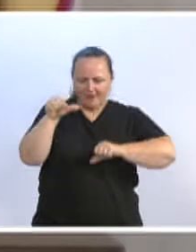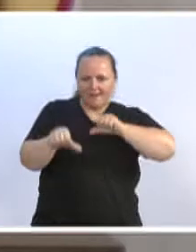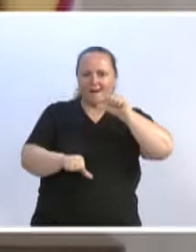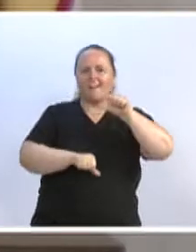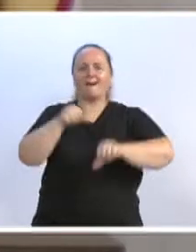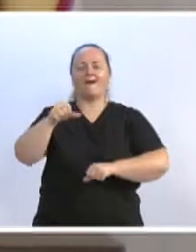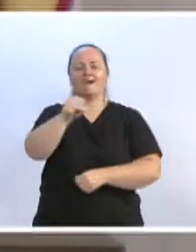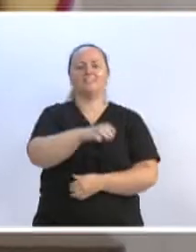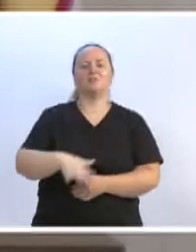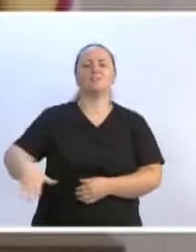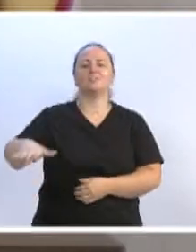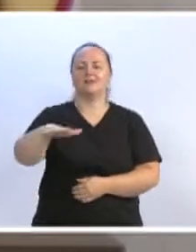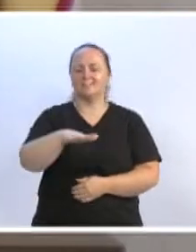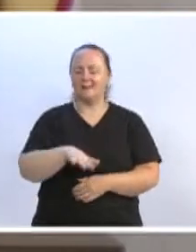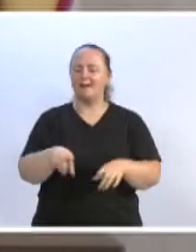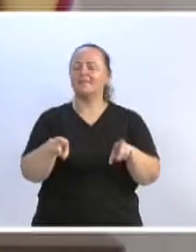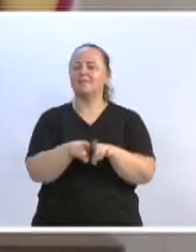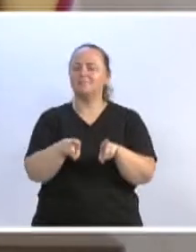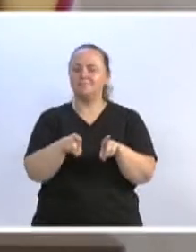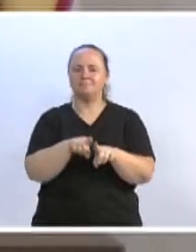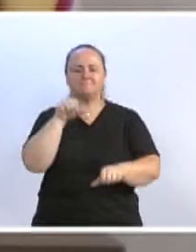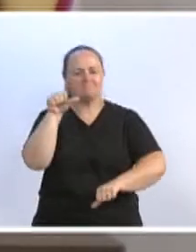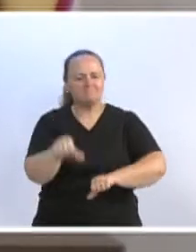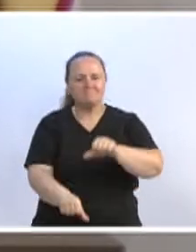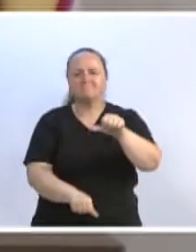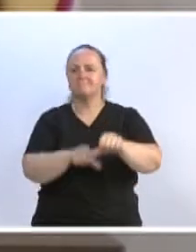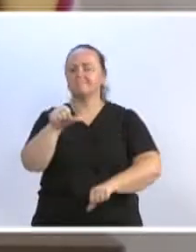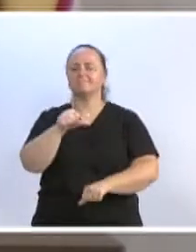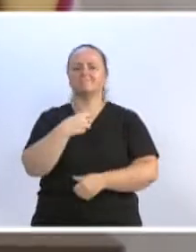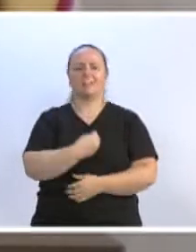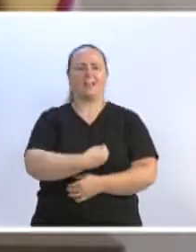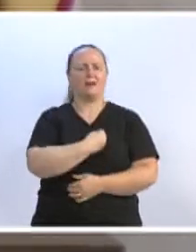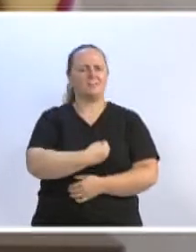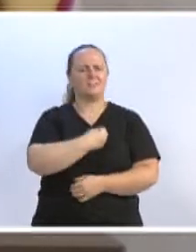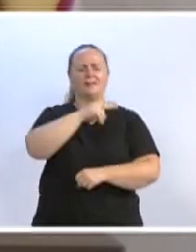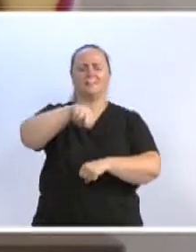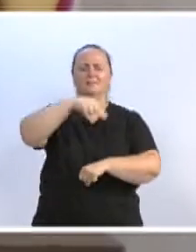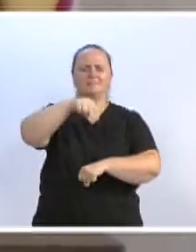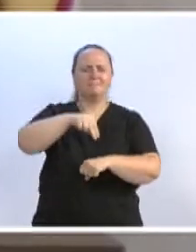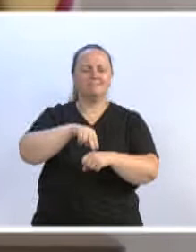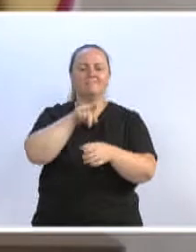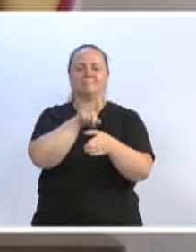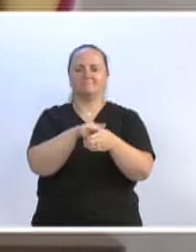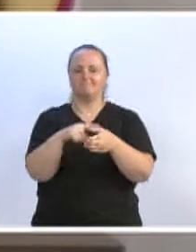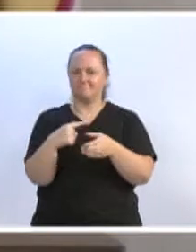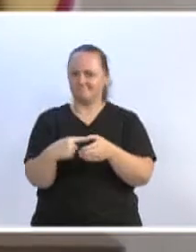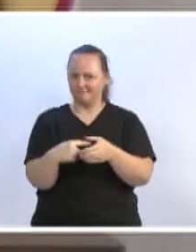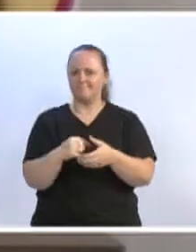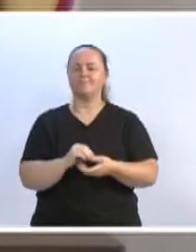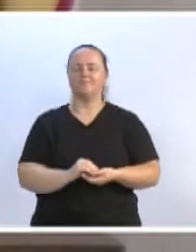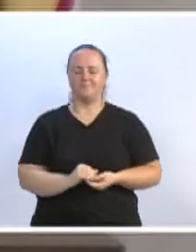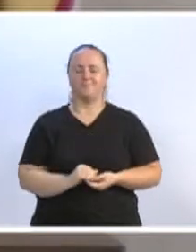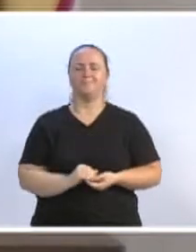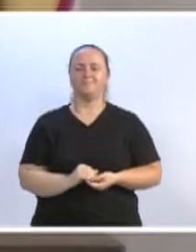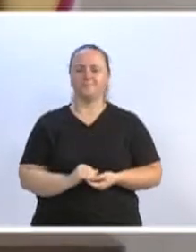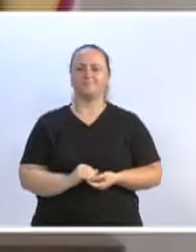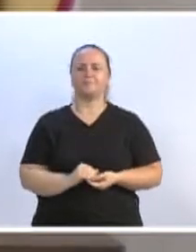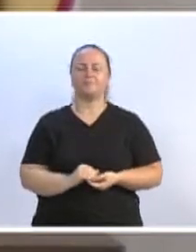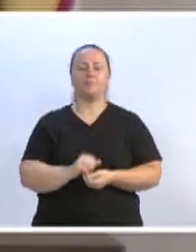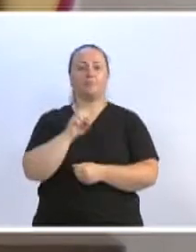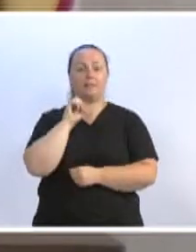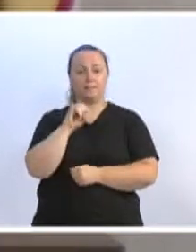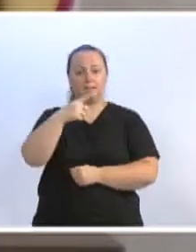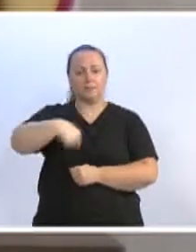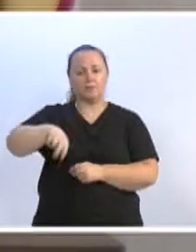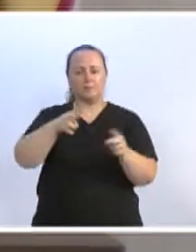realidade social e que transforma essa nossa nação, a nossa cidade. Se nós olharmos o papel da